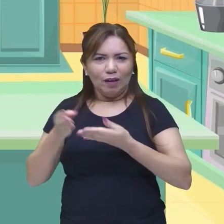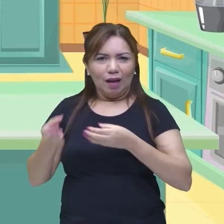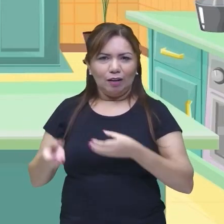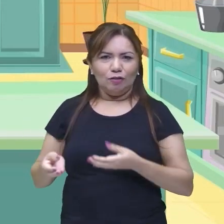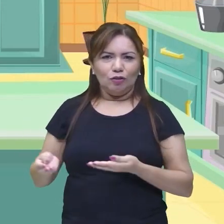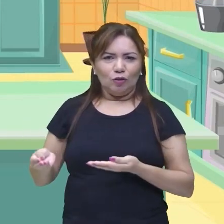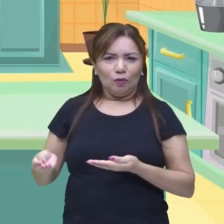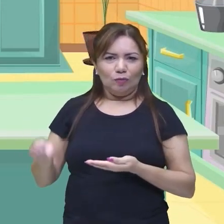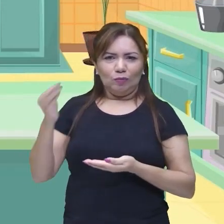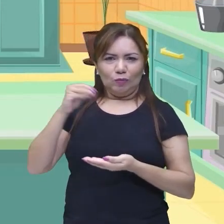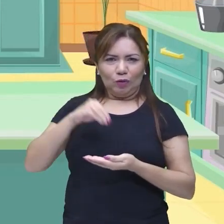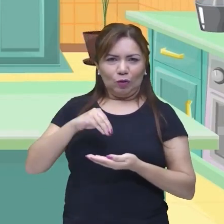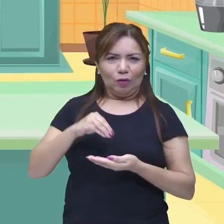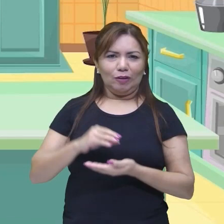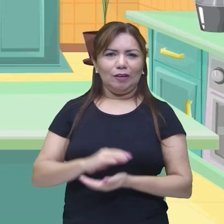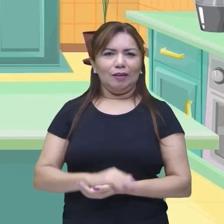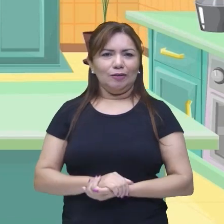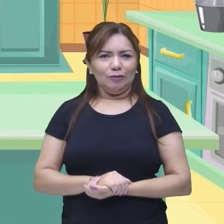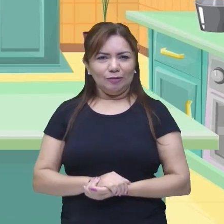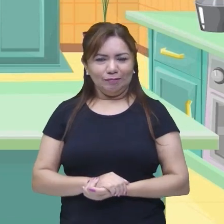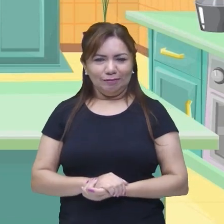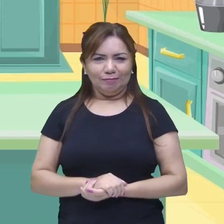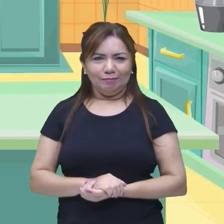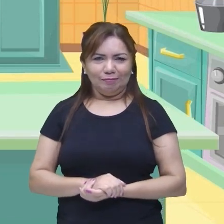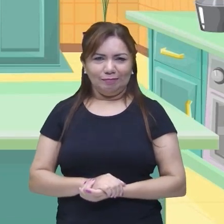ajudinha aqui, ó.